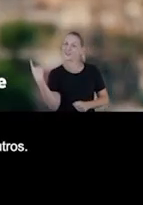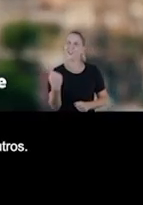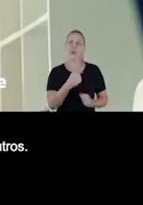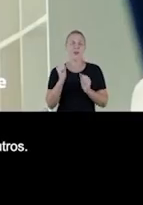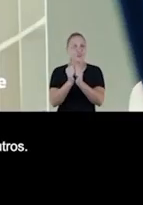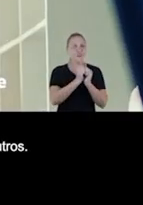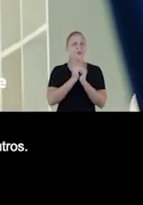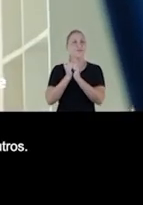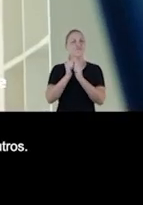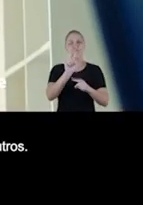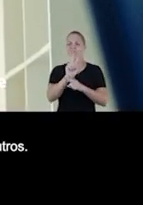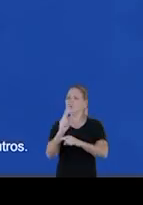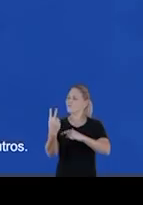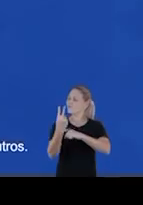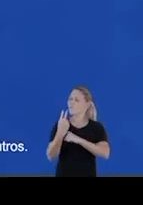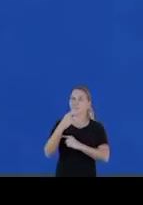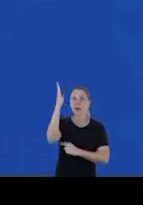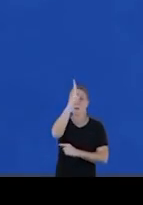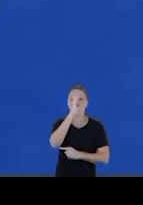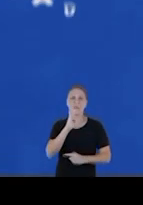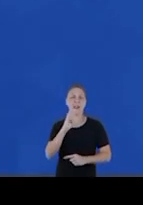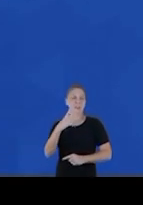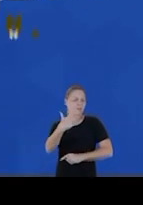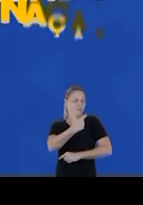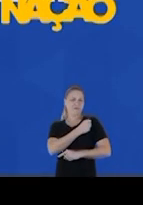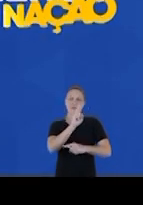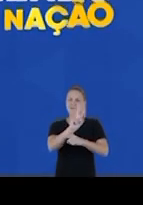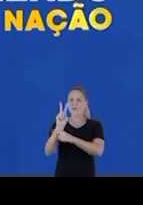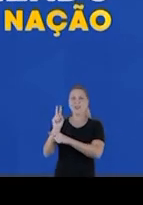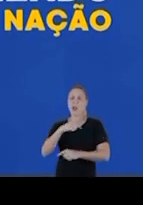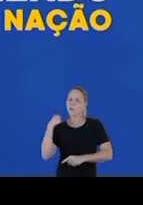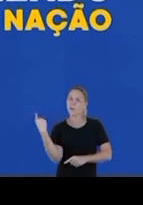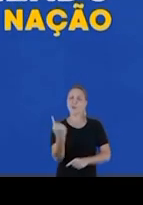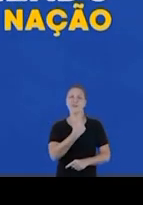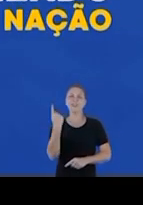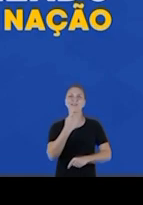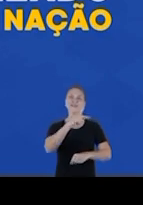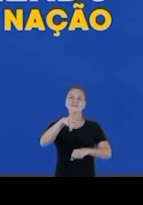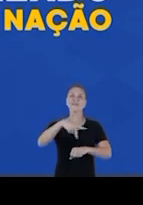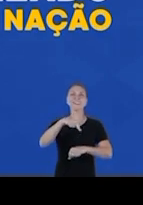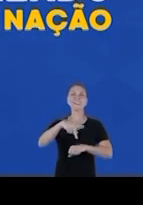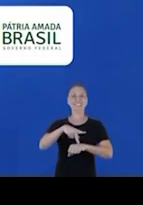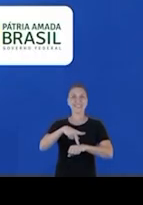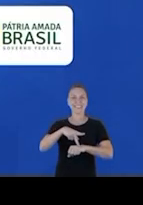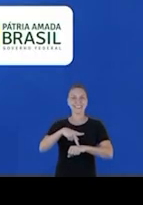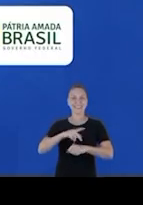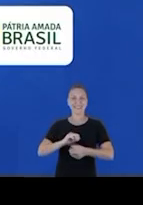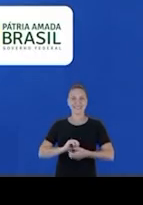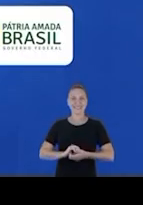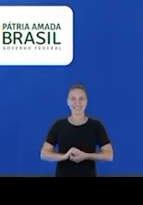Juntos, vamos cuidar uns dos outros. Brasil imunizado. Somos uma só nação.